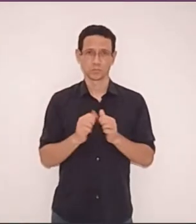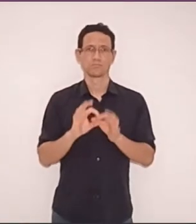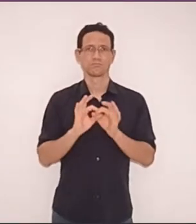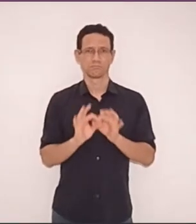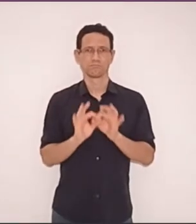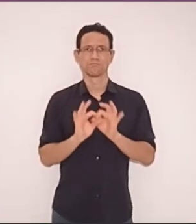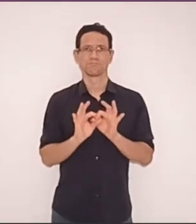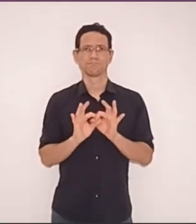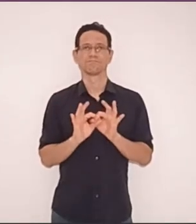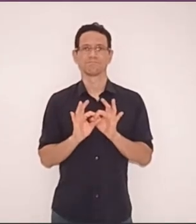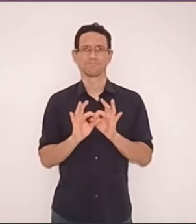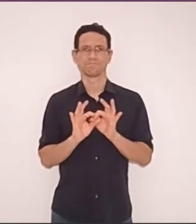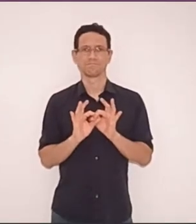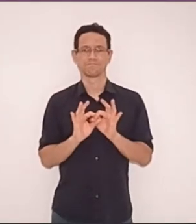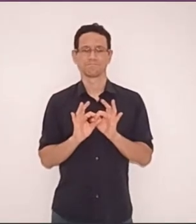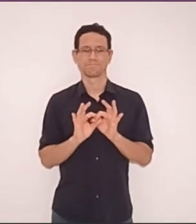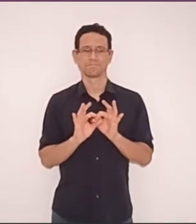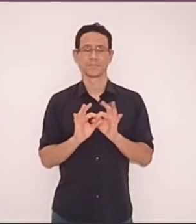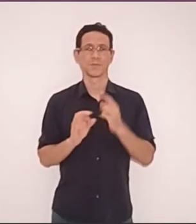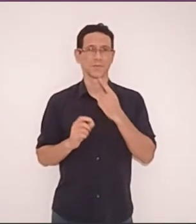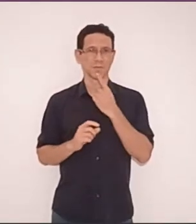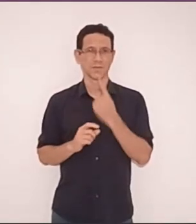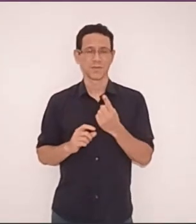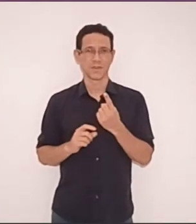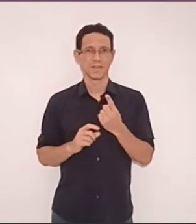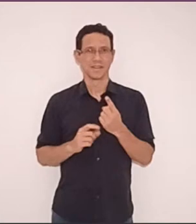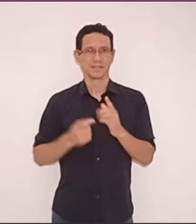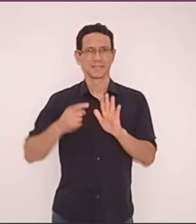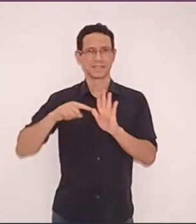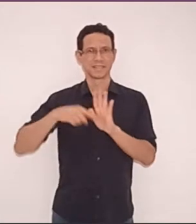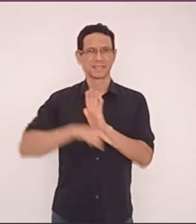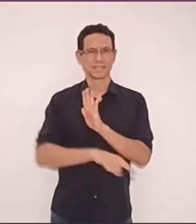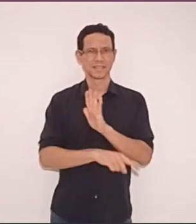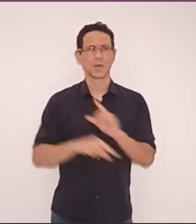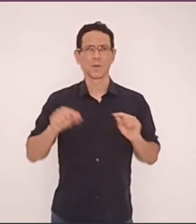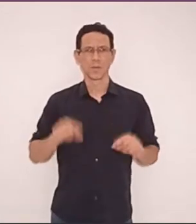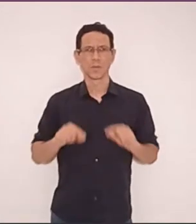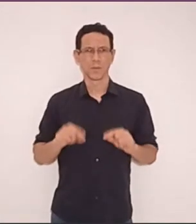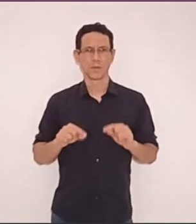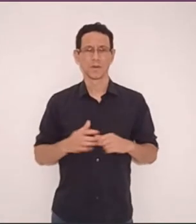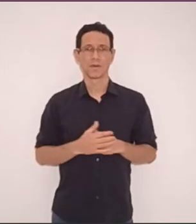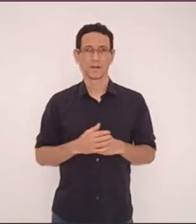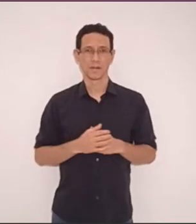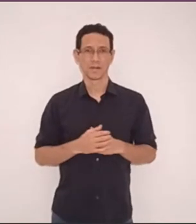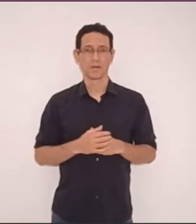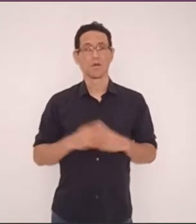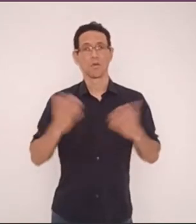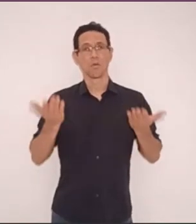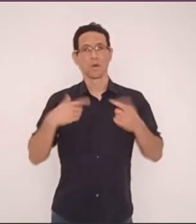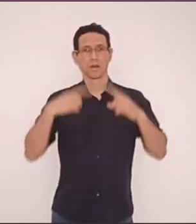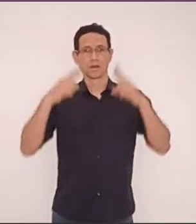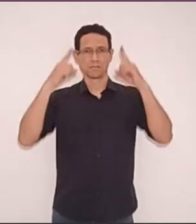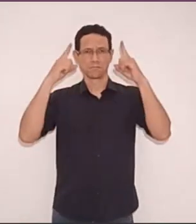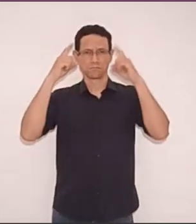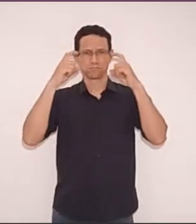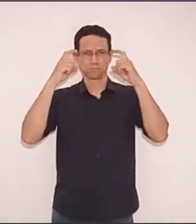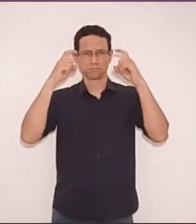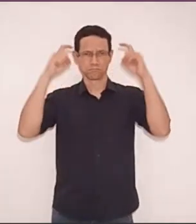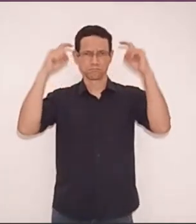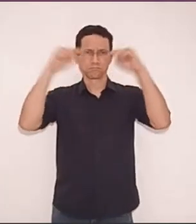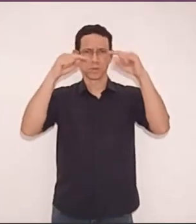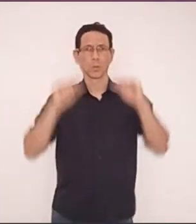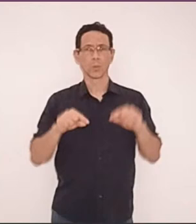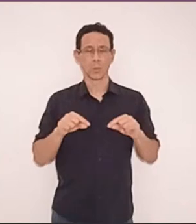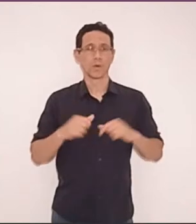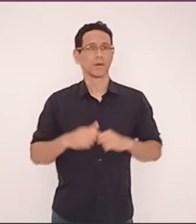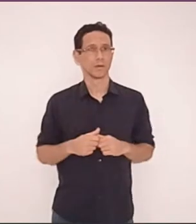junto precisa alguém Flor da perversidade né O que é da Ordem do perverso é projetar no outro